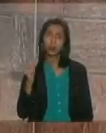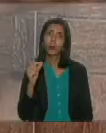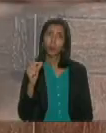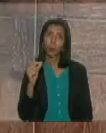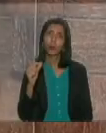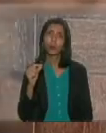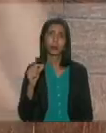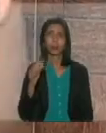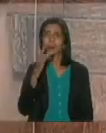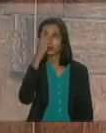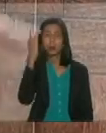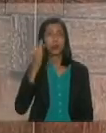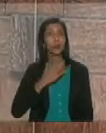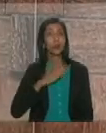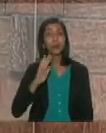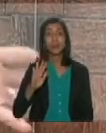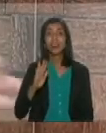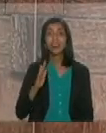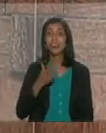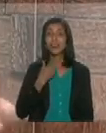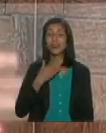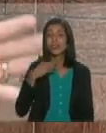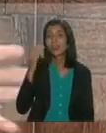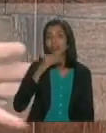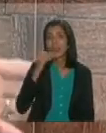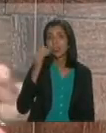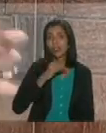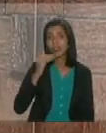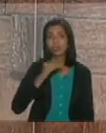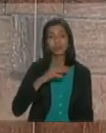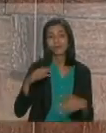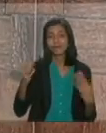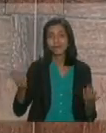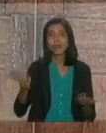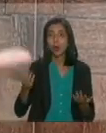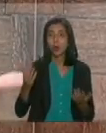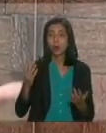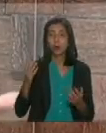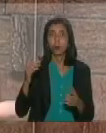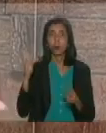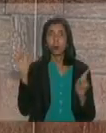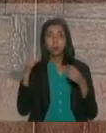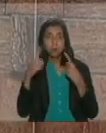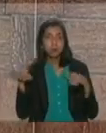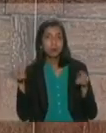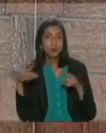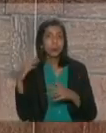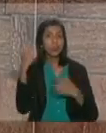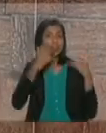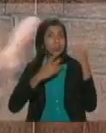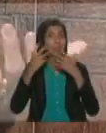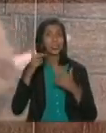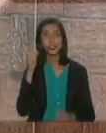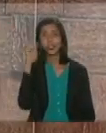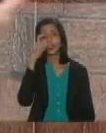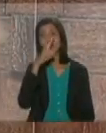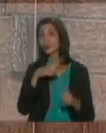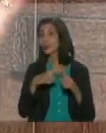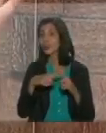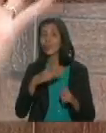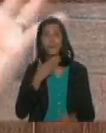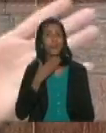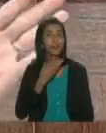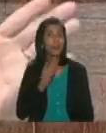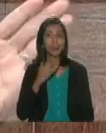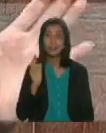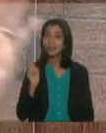e o resto do elenco enlouquecendo. Mas pouca extensão vocal, então assim, número cantado pra mim era difícil, porque a minha voz sempre